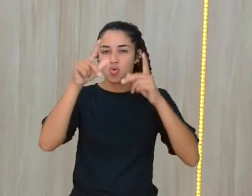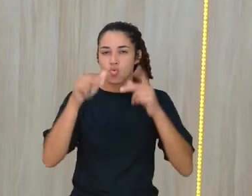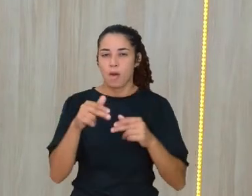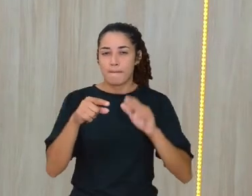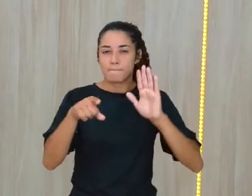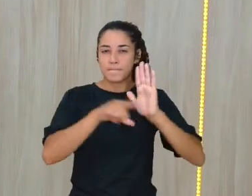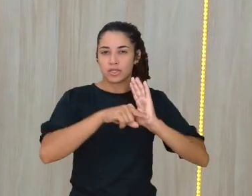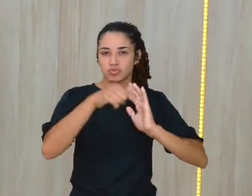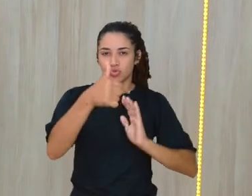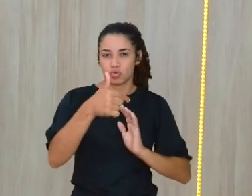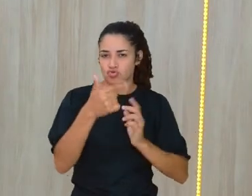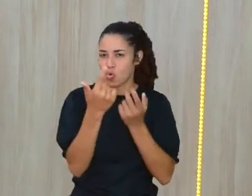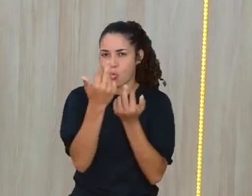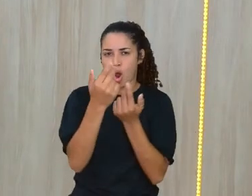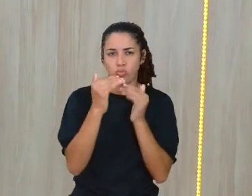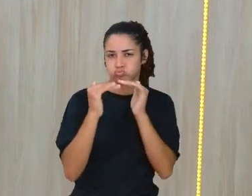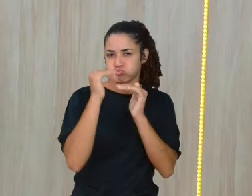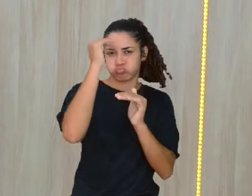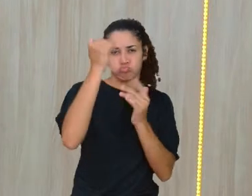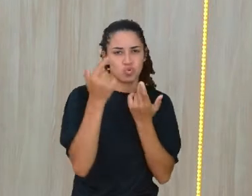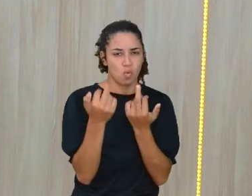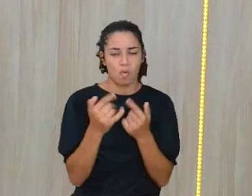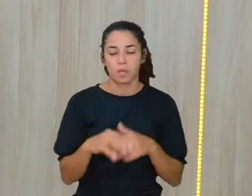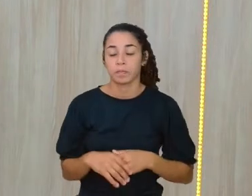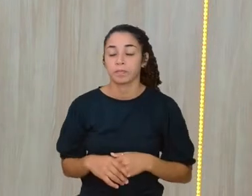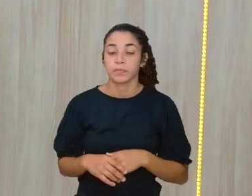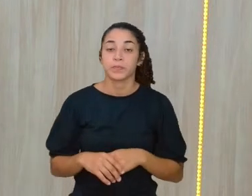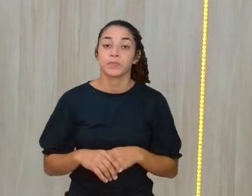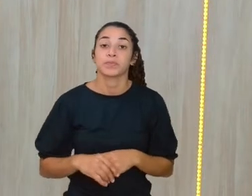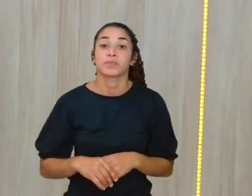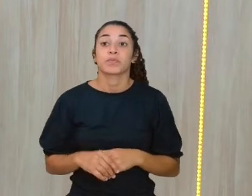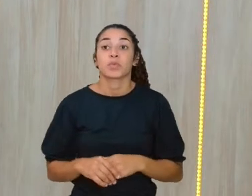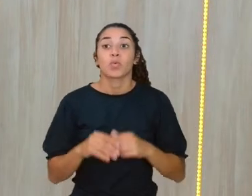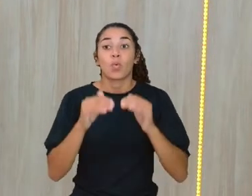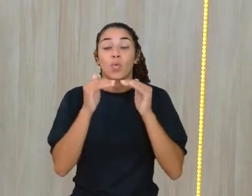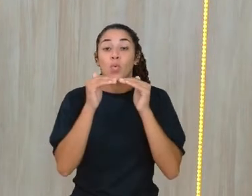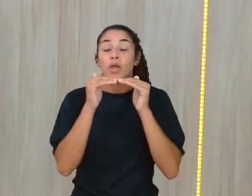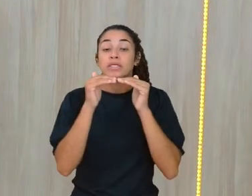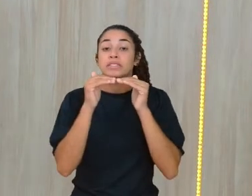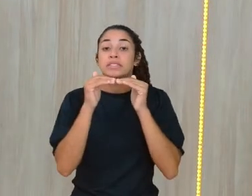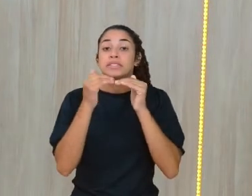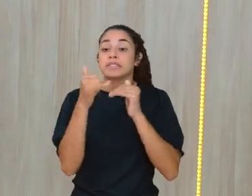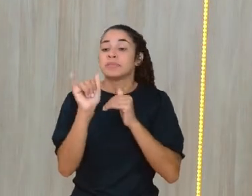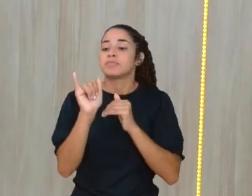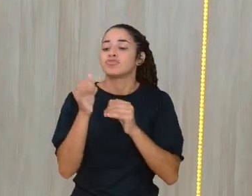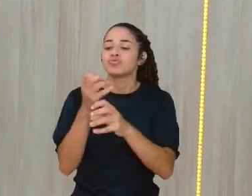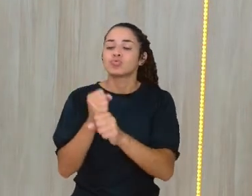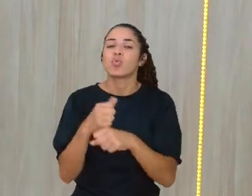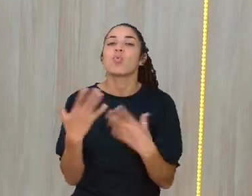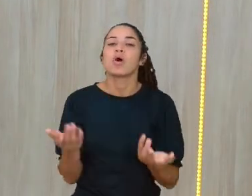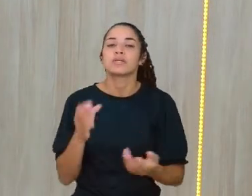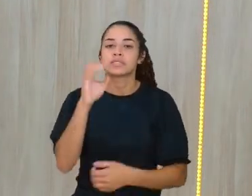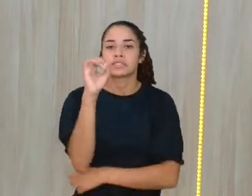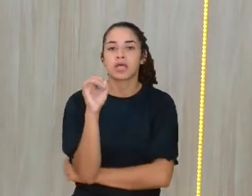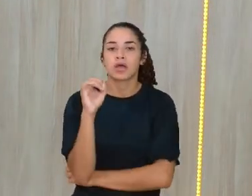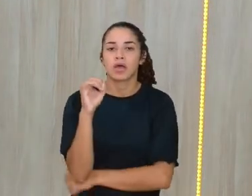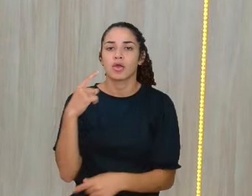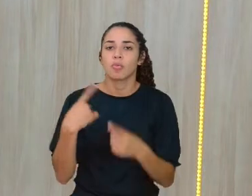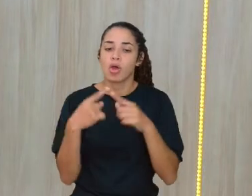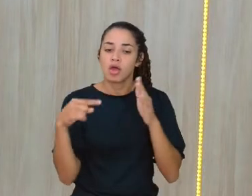Igualzinho ao de cima. Andei 1, 2. E o Y é o 0, porque eu estou no 0, estou no ponto